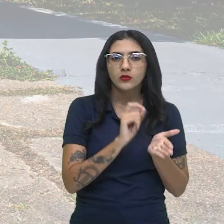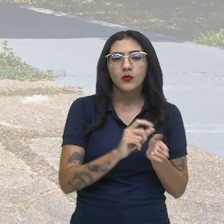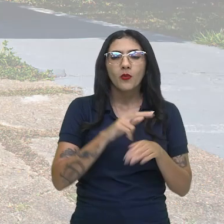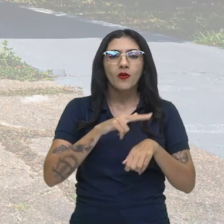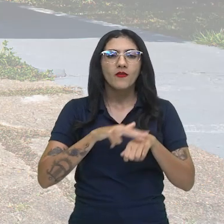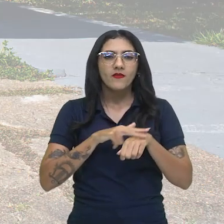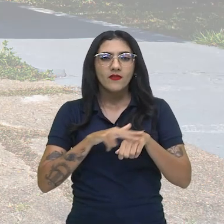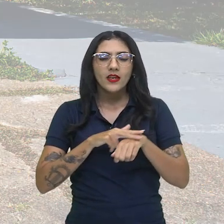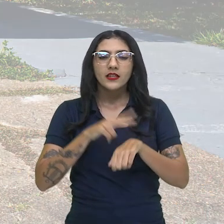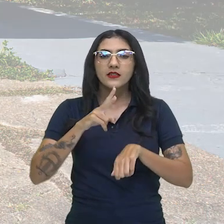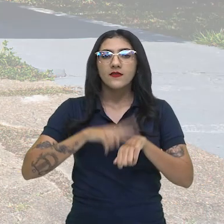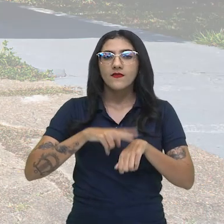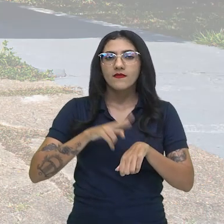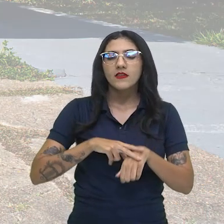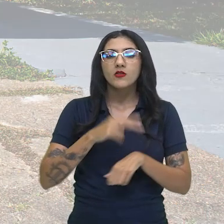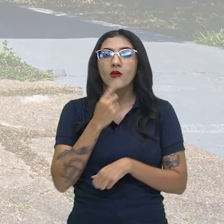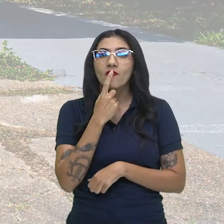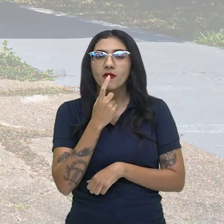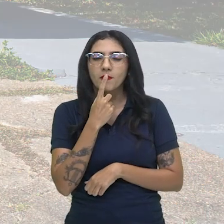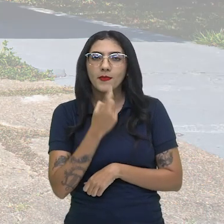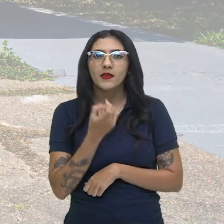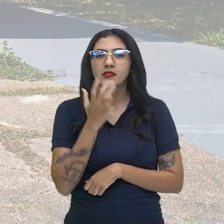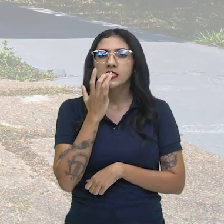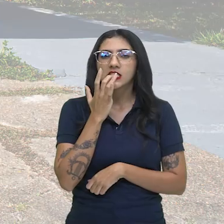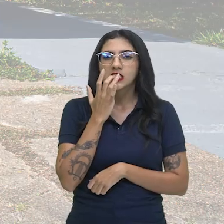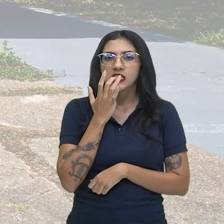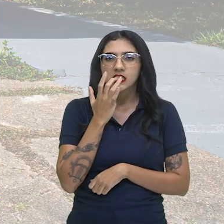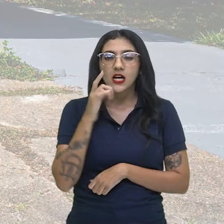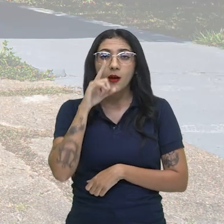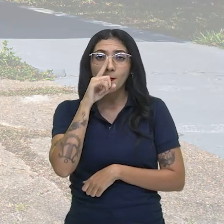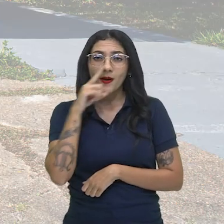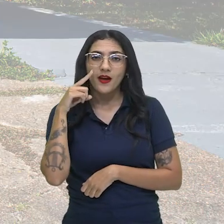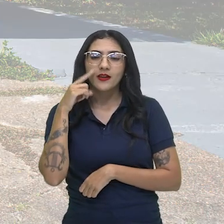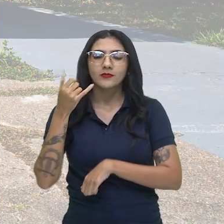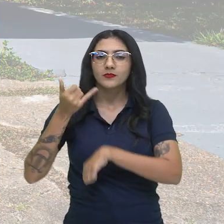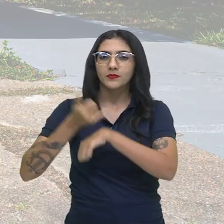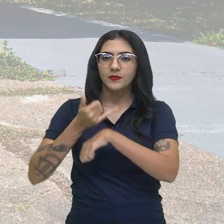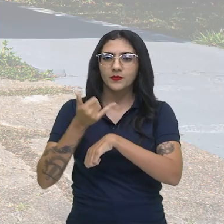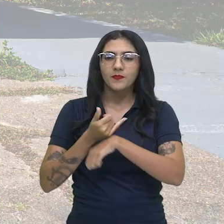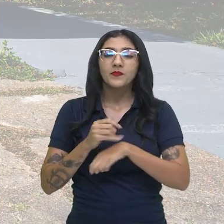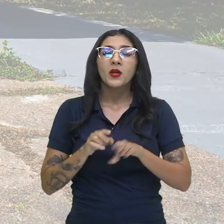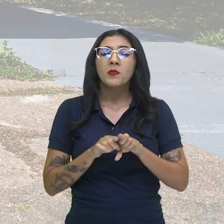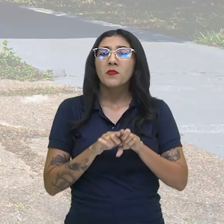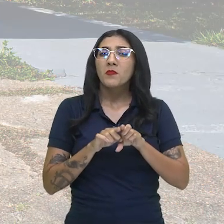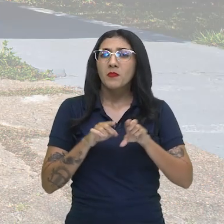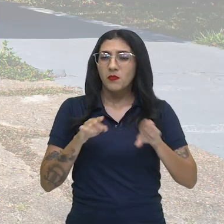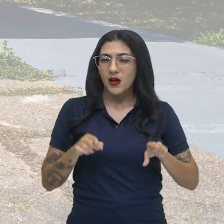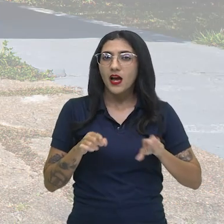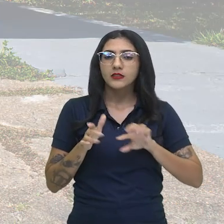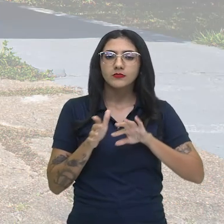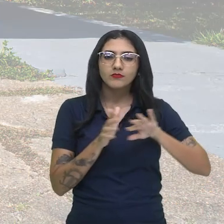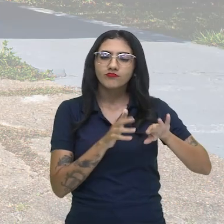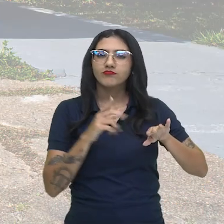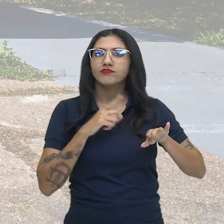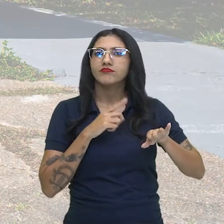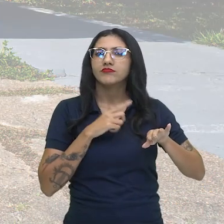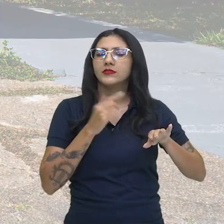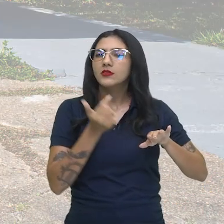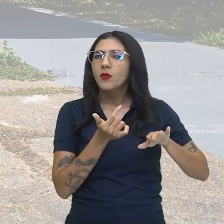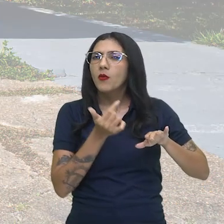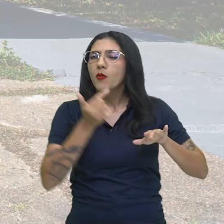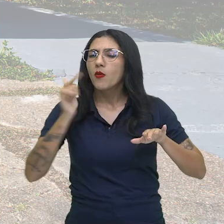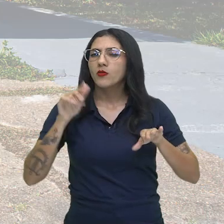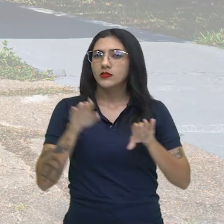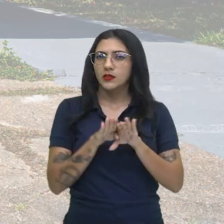para vidros, vermelho para plásticos e amarelo para os metais. Mas existem outras cores, que, por exemplo, se